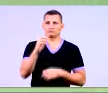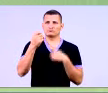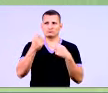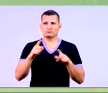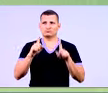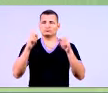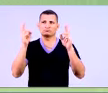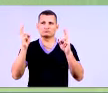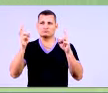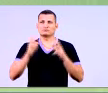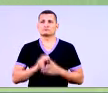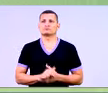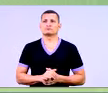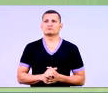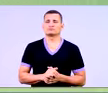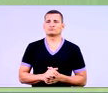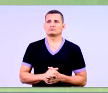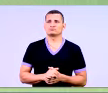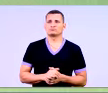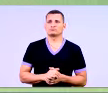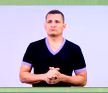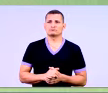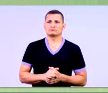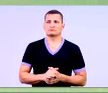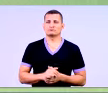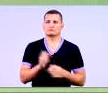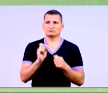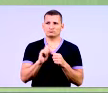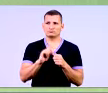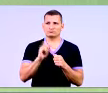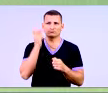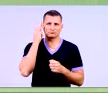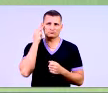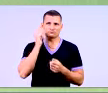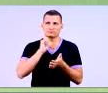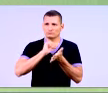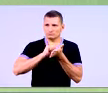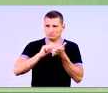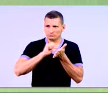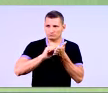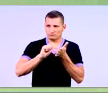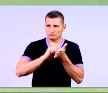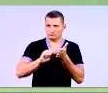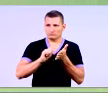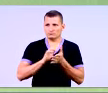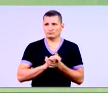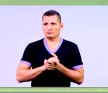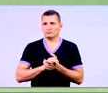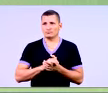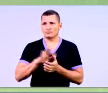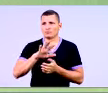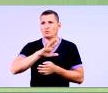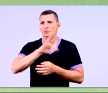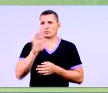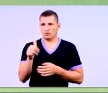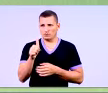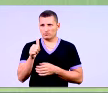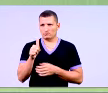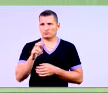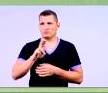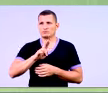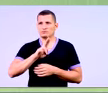aspas eu faço o procedimento que a gente já aprendeu escreva olá nome